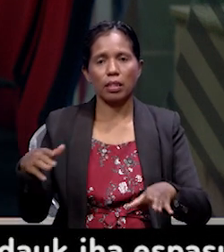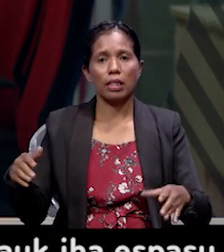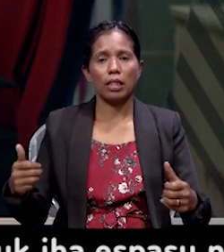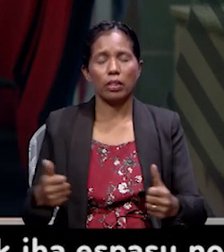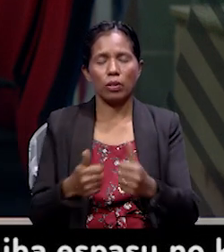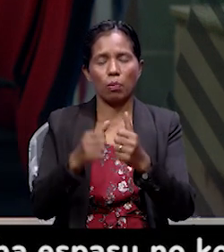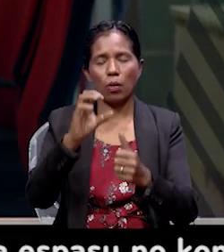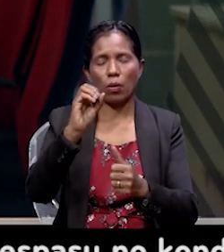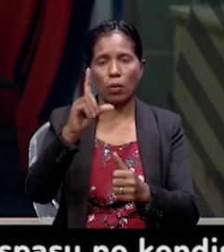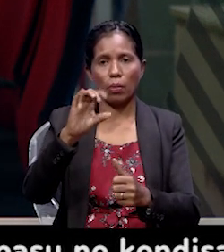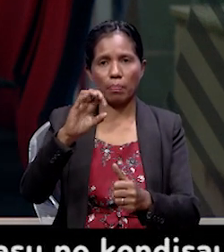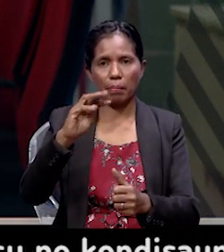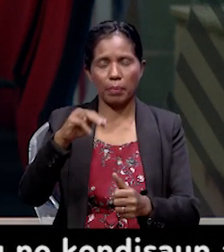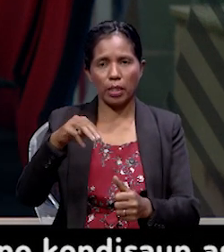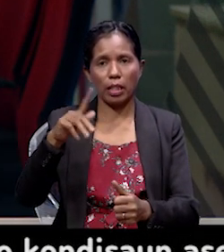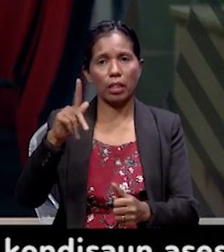Olímpico e a Tóquio.